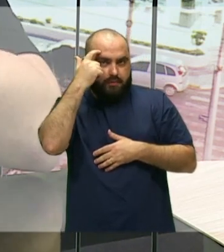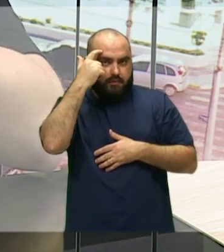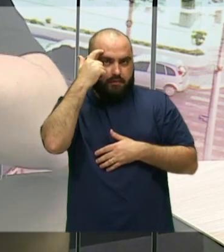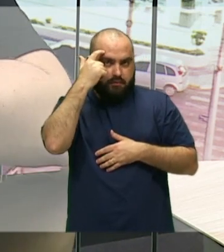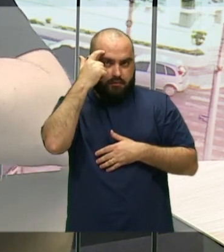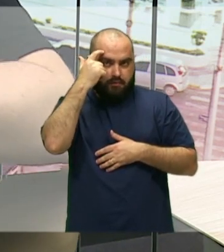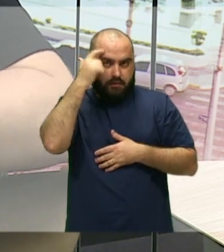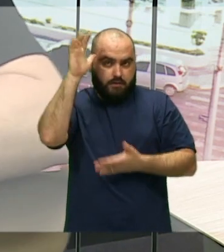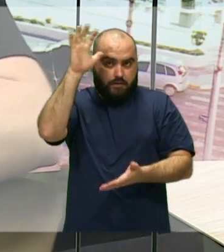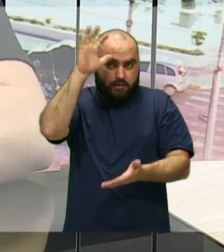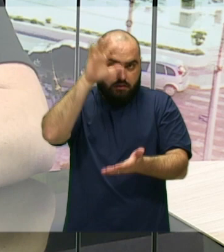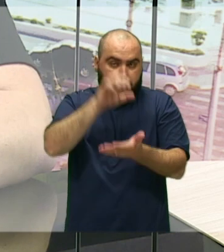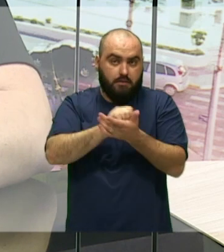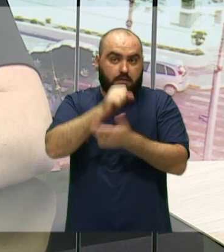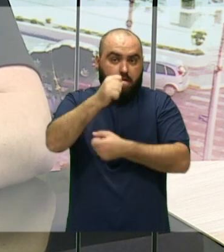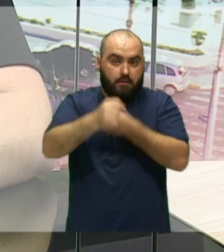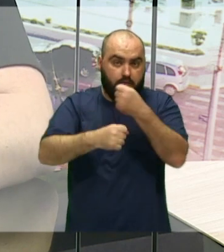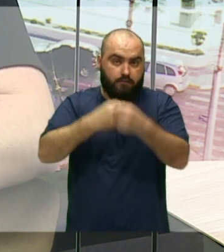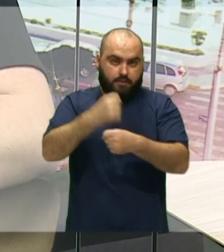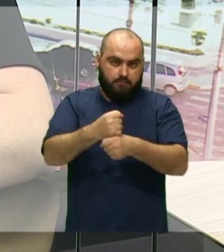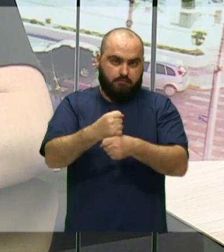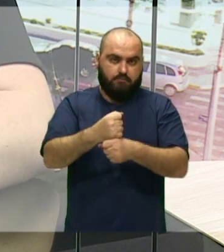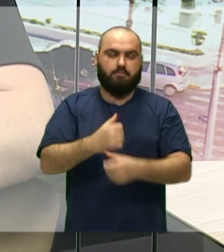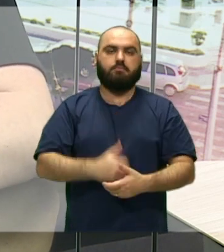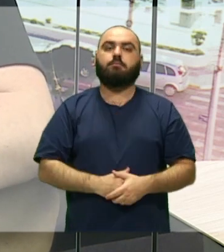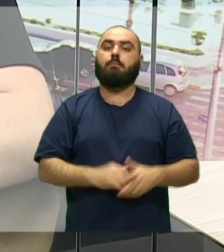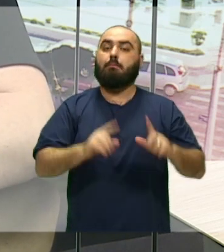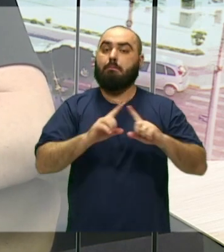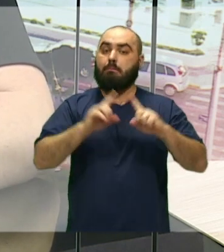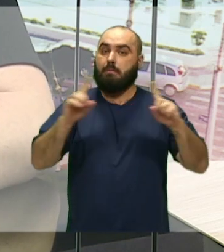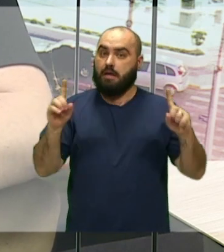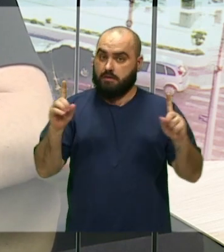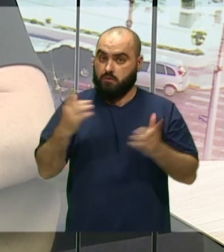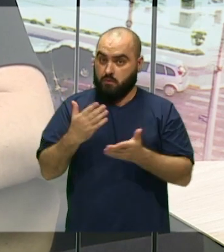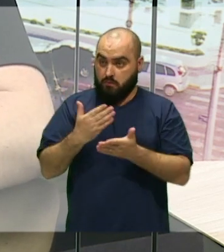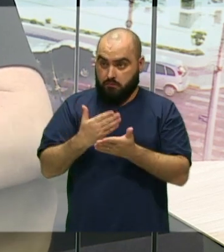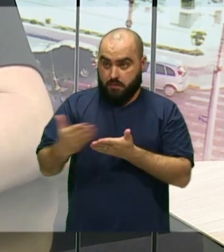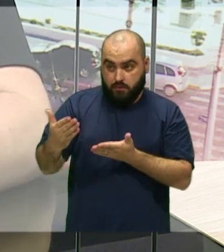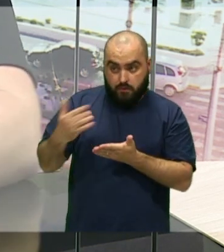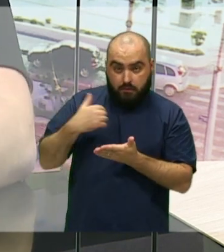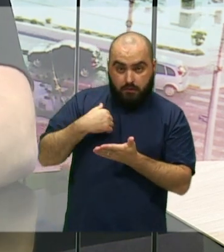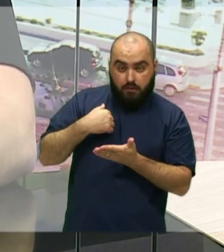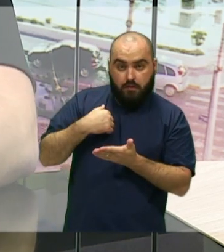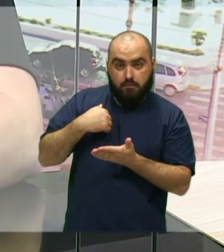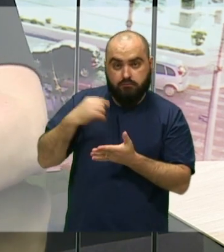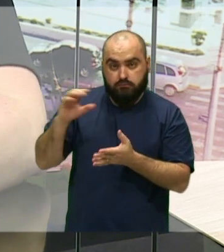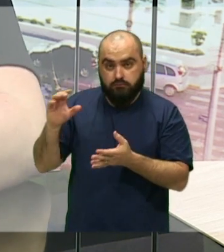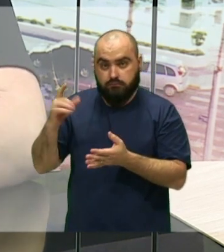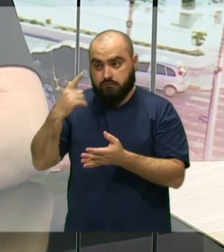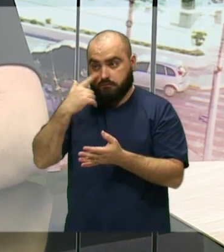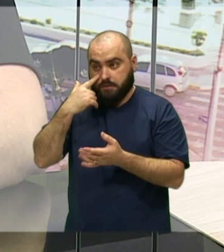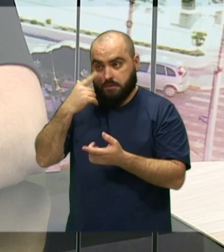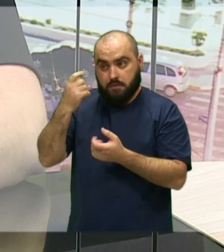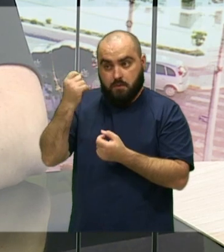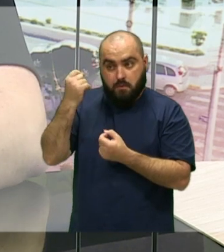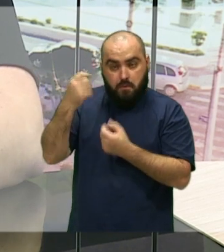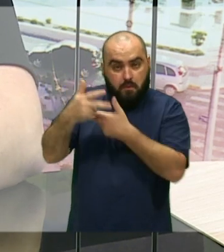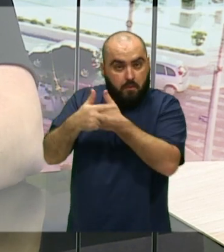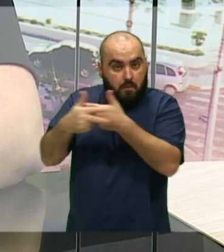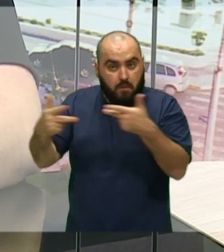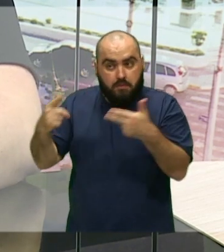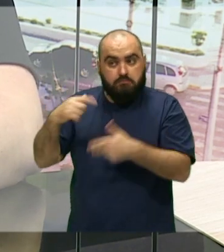nas inscrições do do ano que vem né mas no começo o que eu fiz foi juntar coisas que a gente já tinha